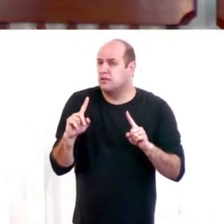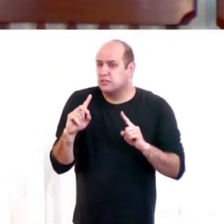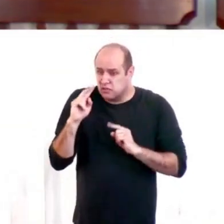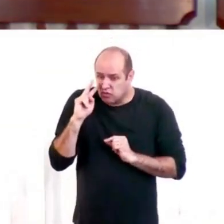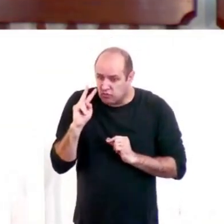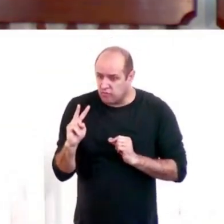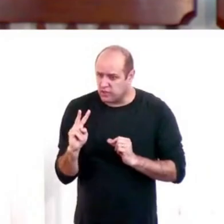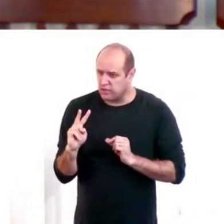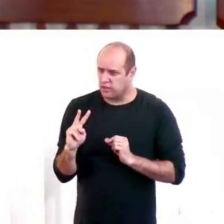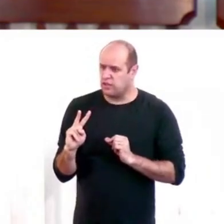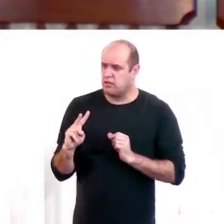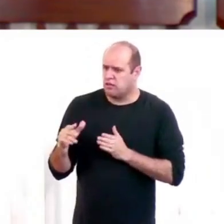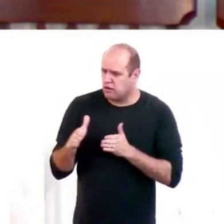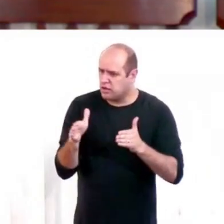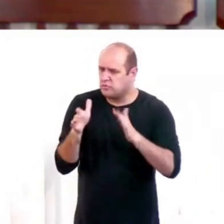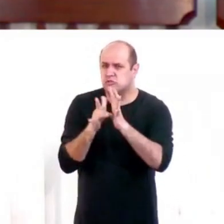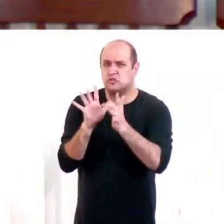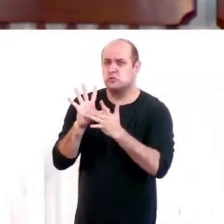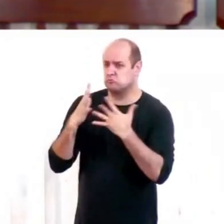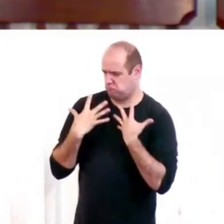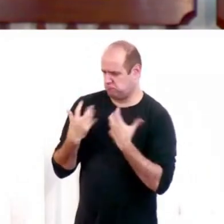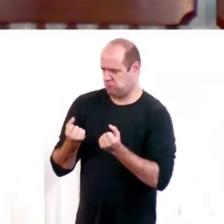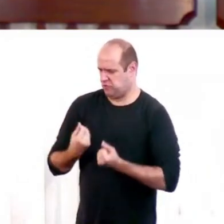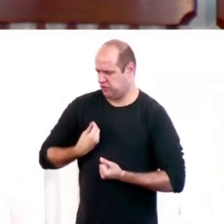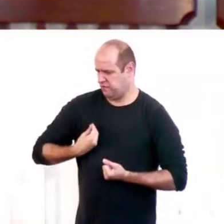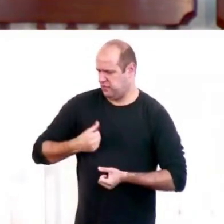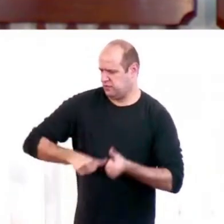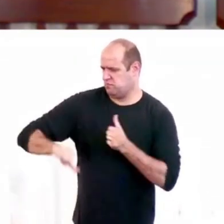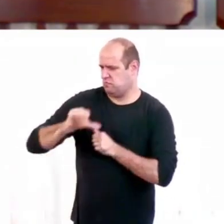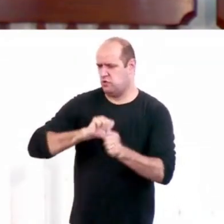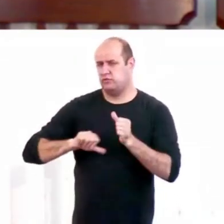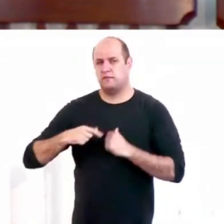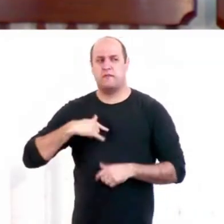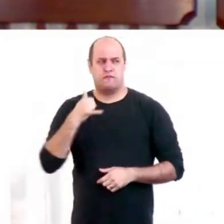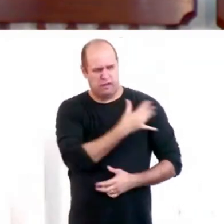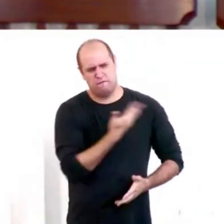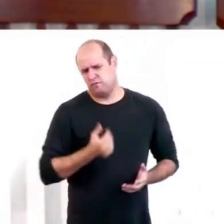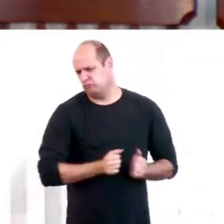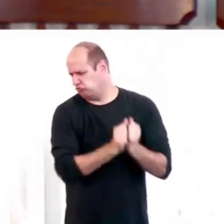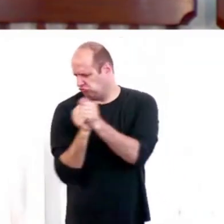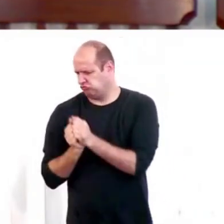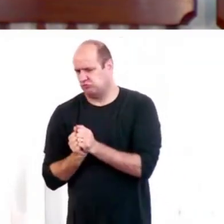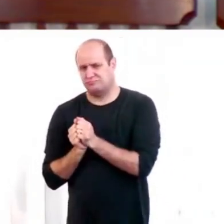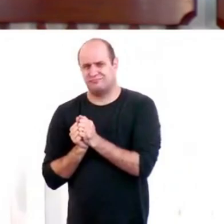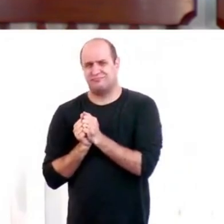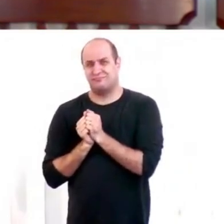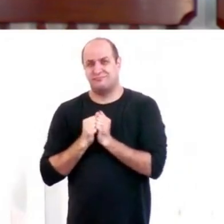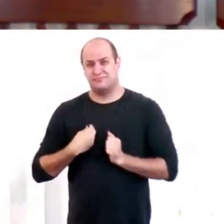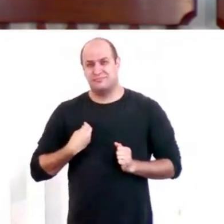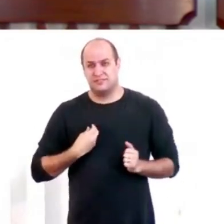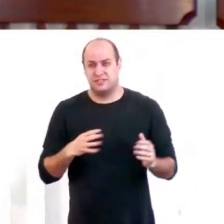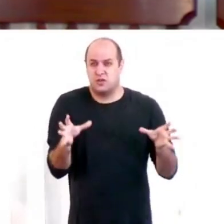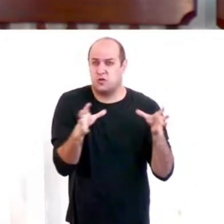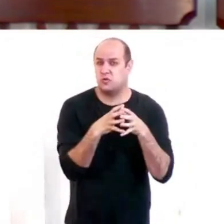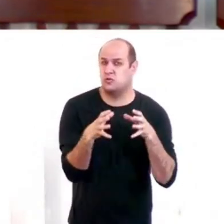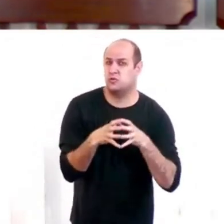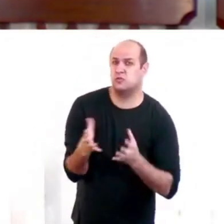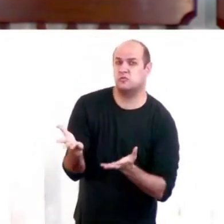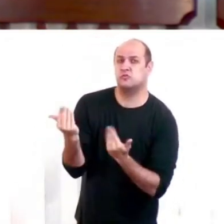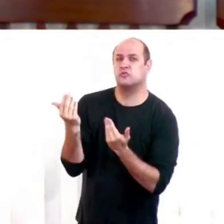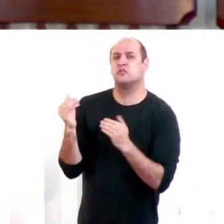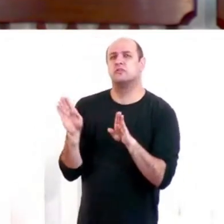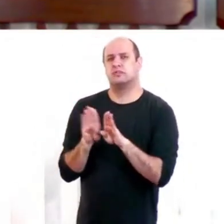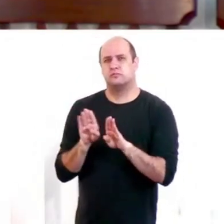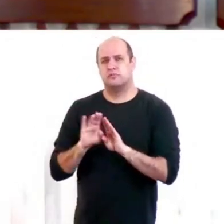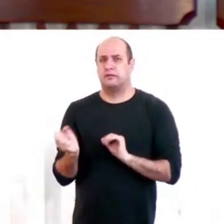Cristo Jesus, minha vida pode ser transformada. Eu falei, meu irmão, vamos caminhar junto. Chegou no grupo de jovens lá, também acontece isso, não sei